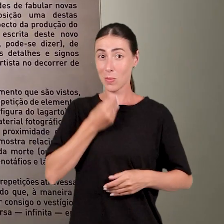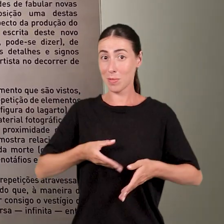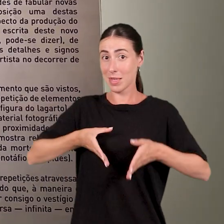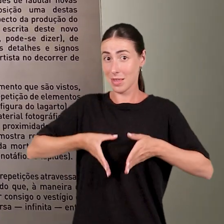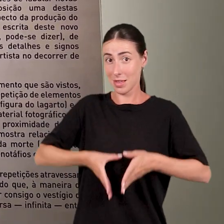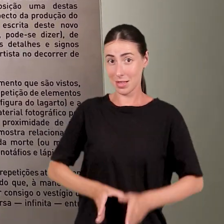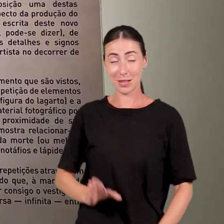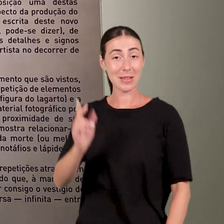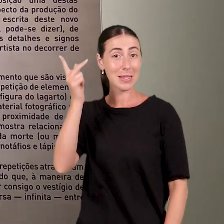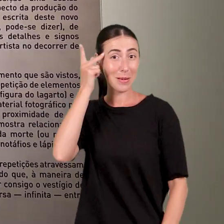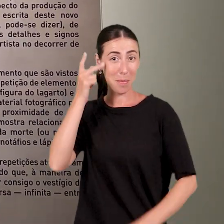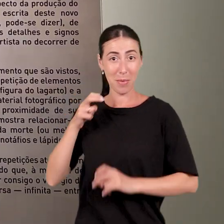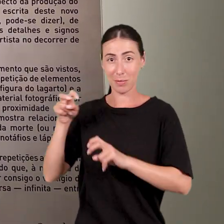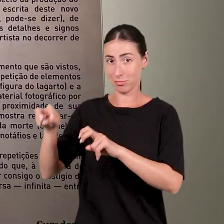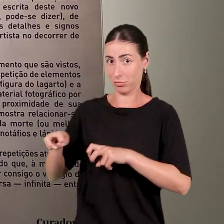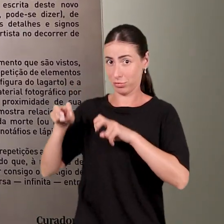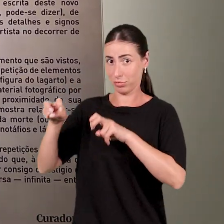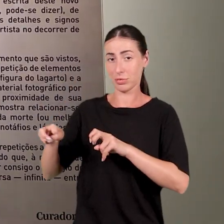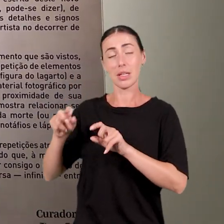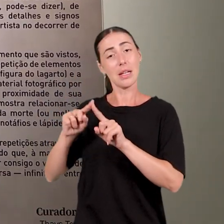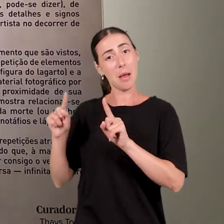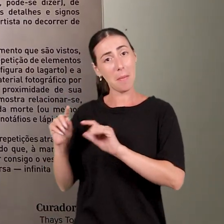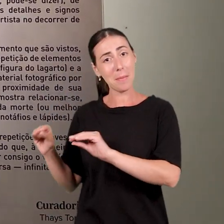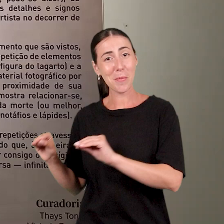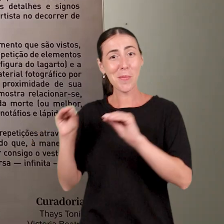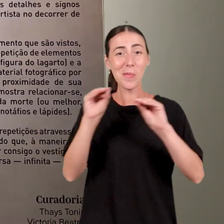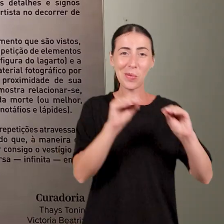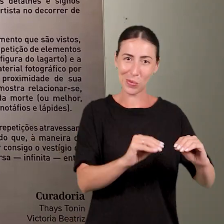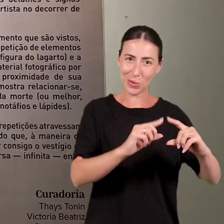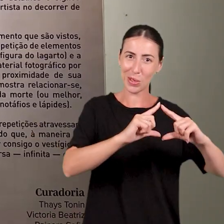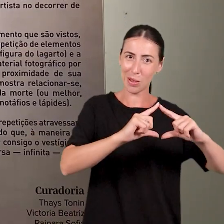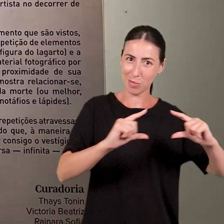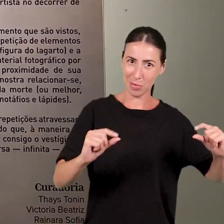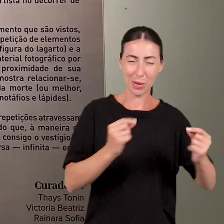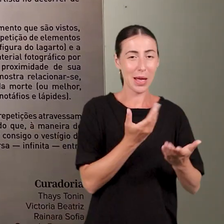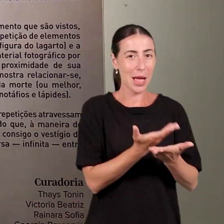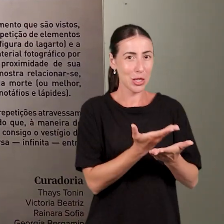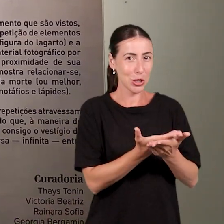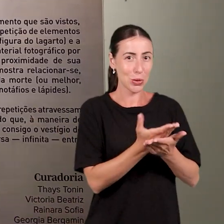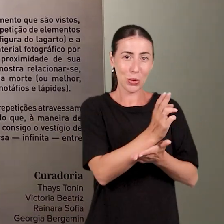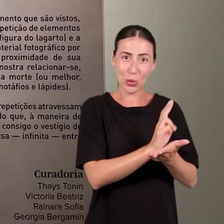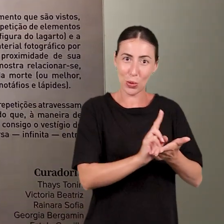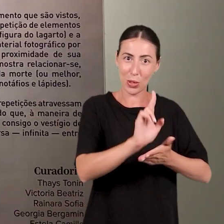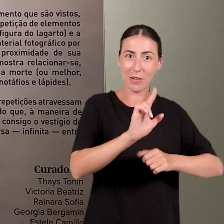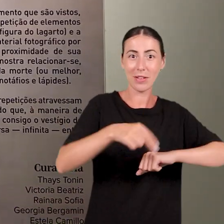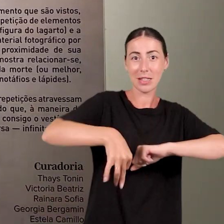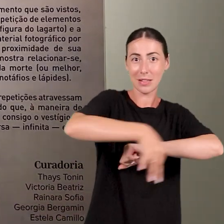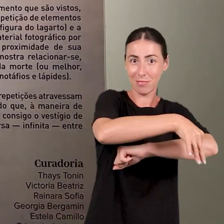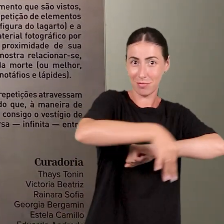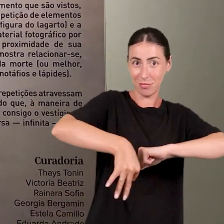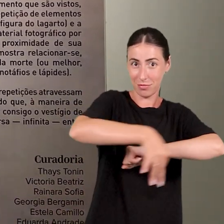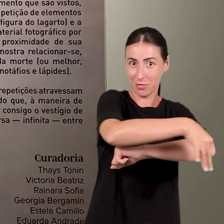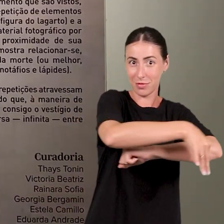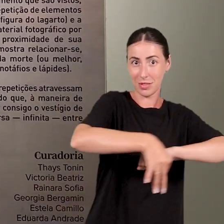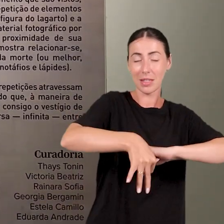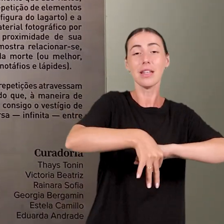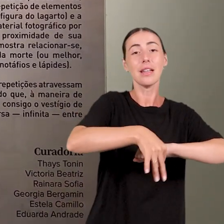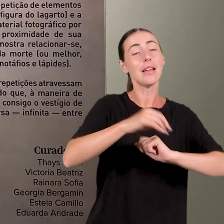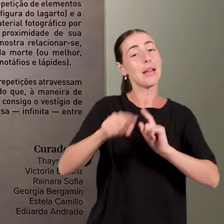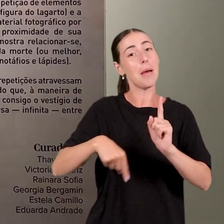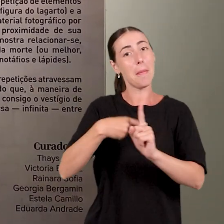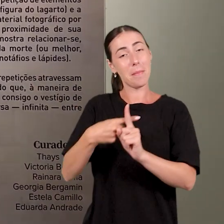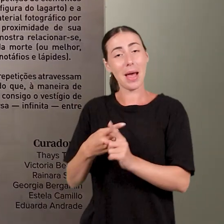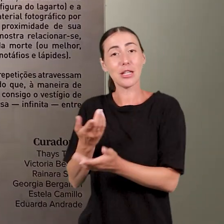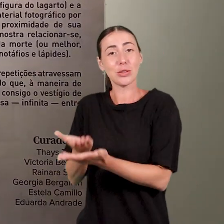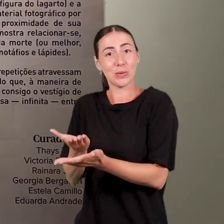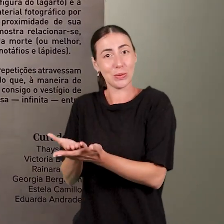Nascido em Piracicaba, no interior do estado de São Paulo, Gaiardi seguiu seus estudos em arquitetura e urbanismo na Universidade de Brasília